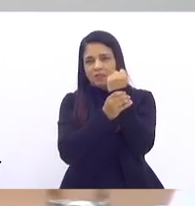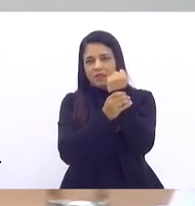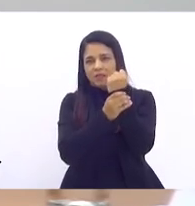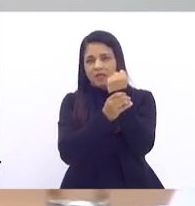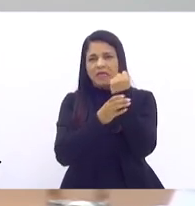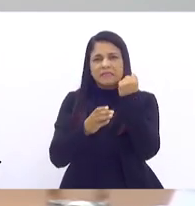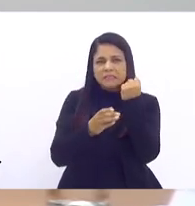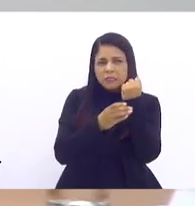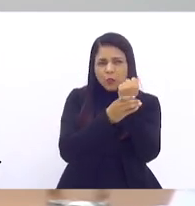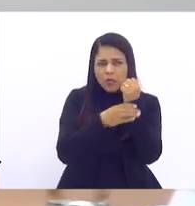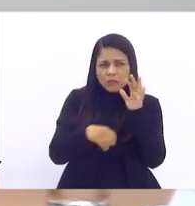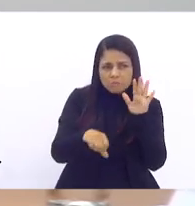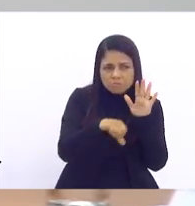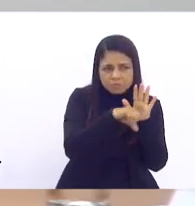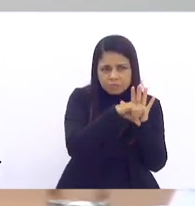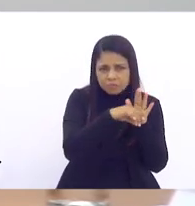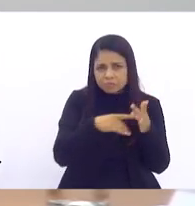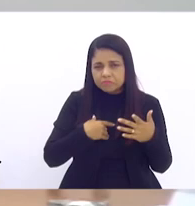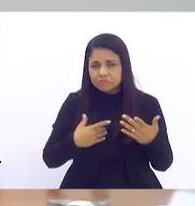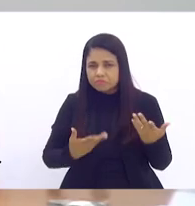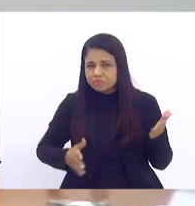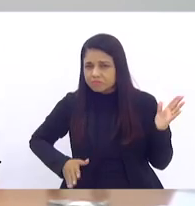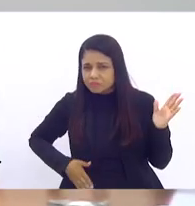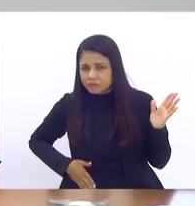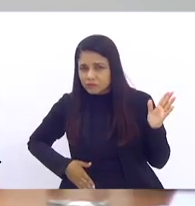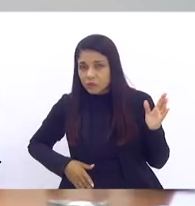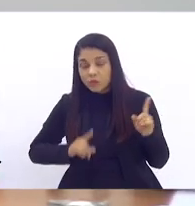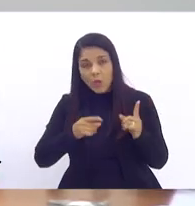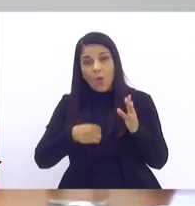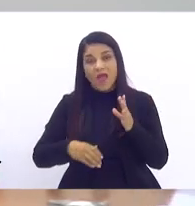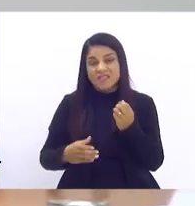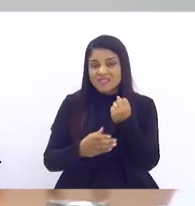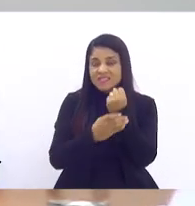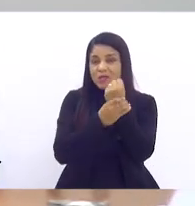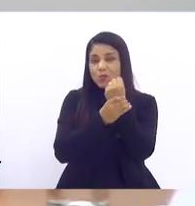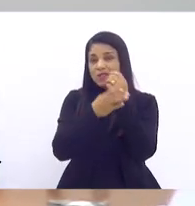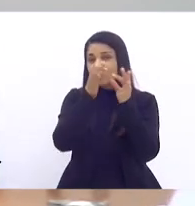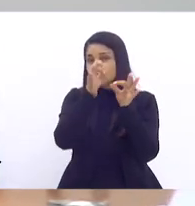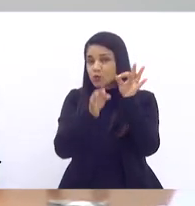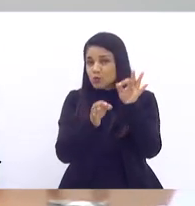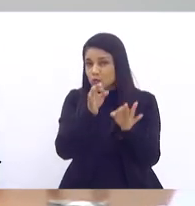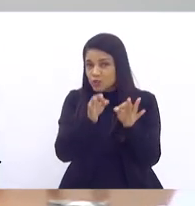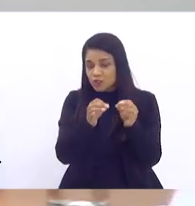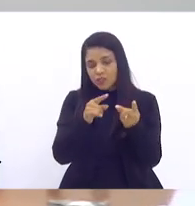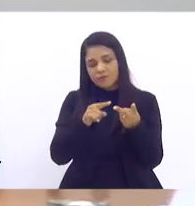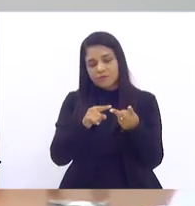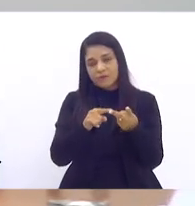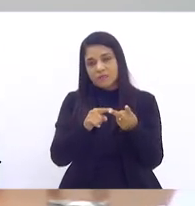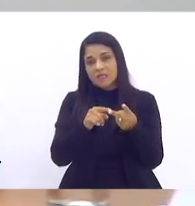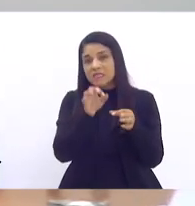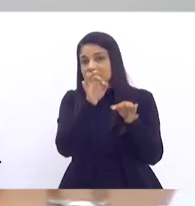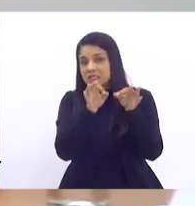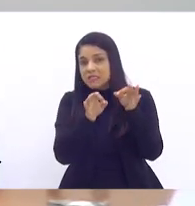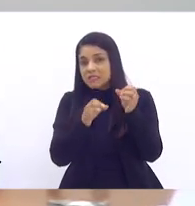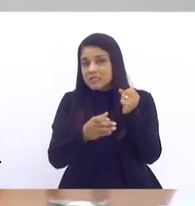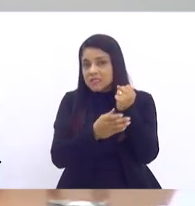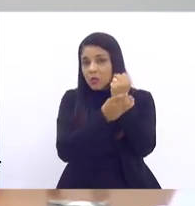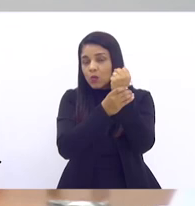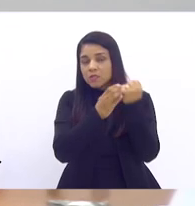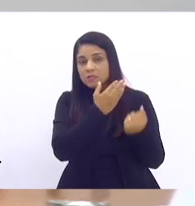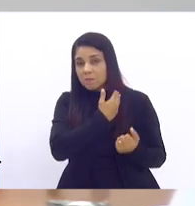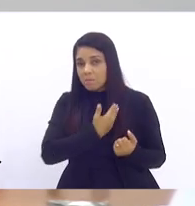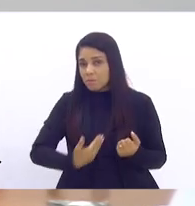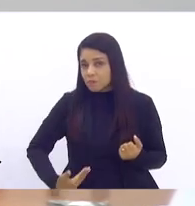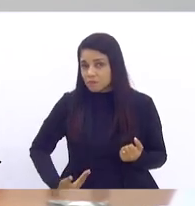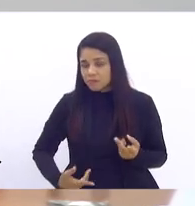bandido ladrão não falei segurança jurídica vou falar de Segurança Pública vou falar de